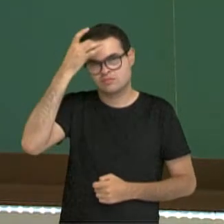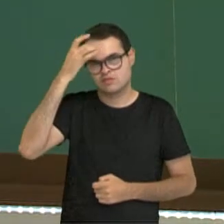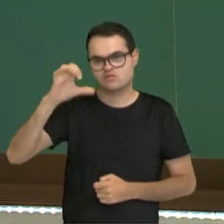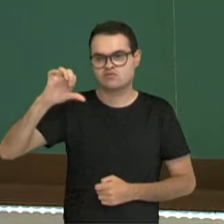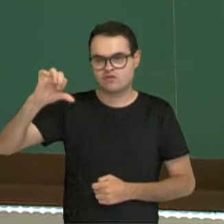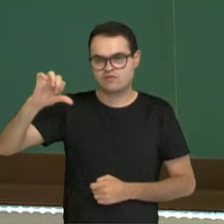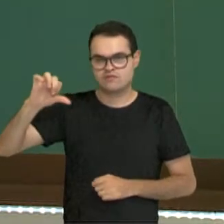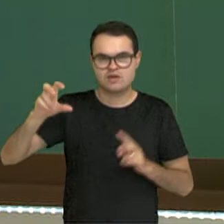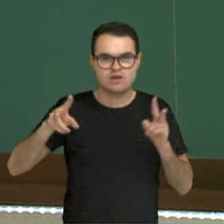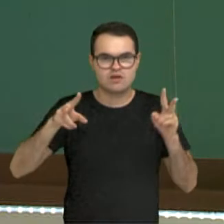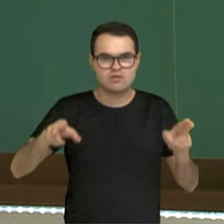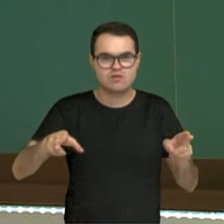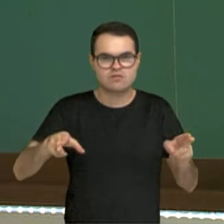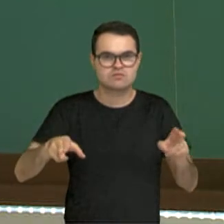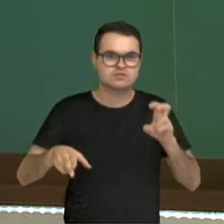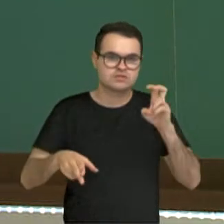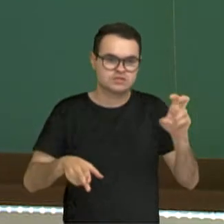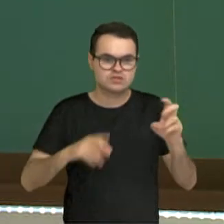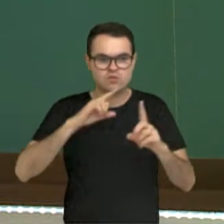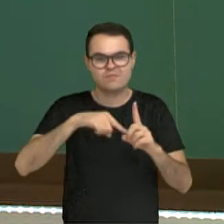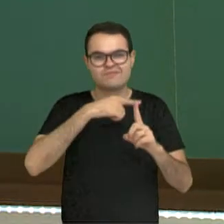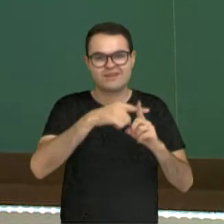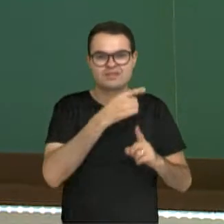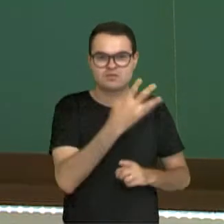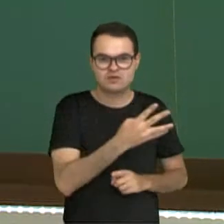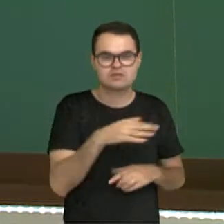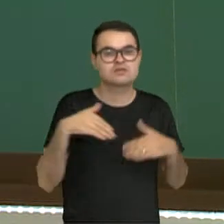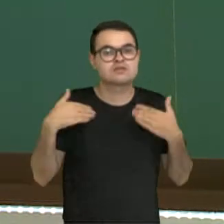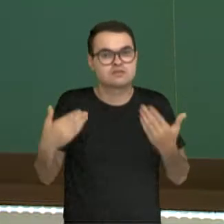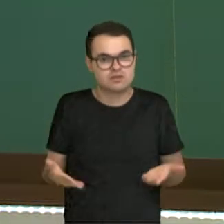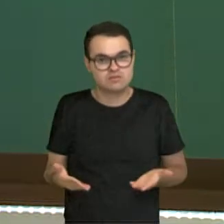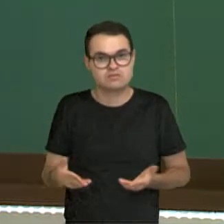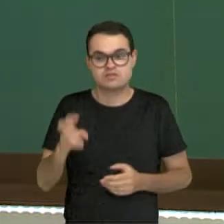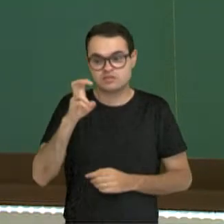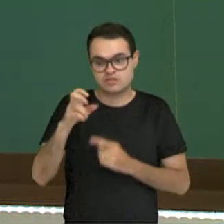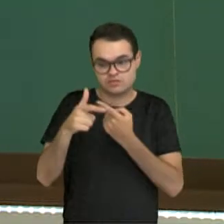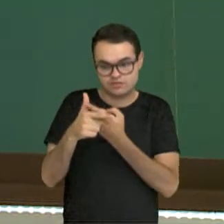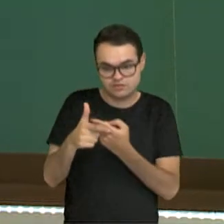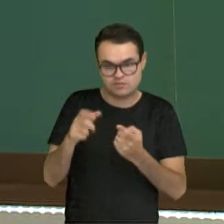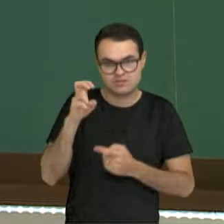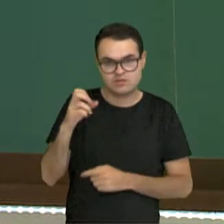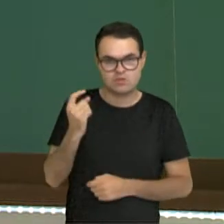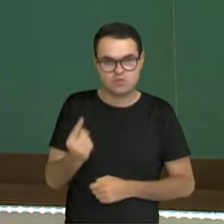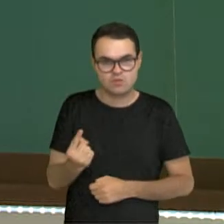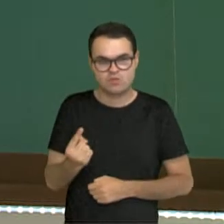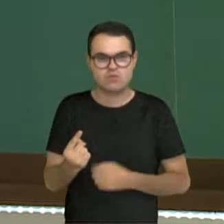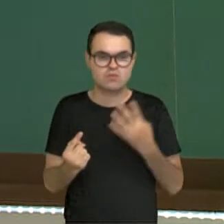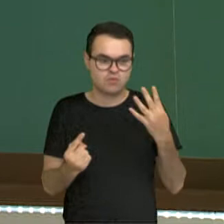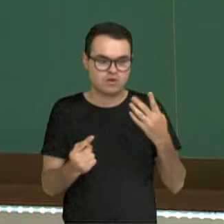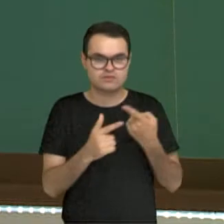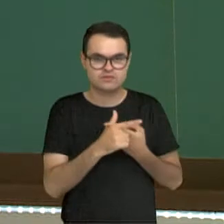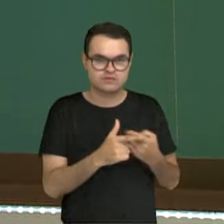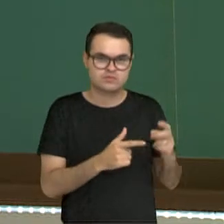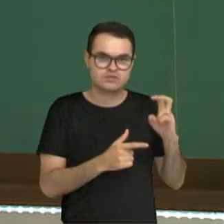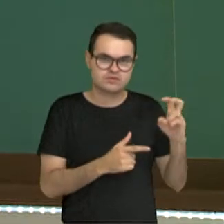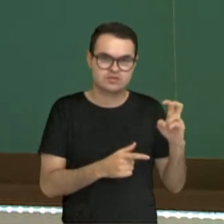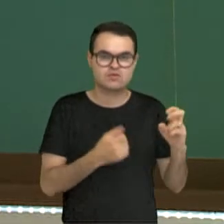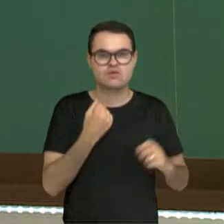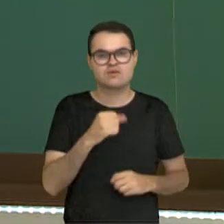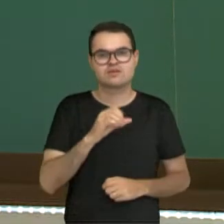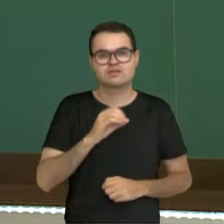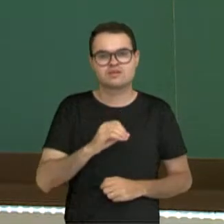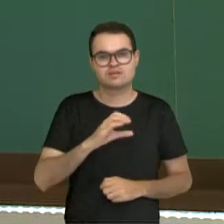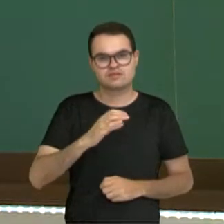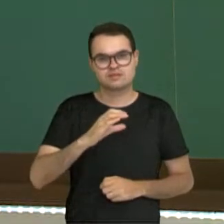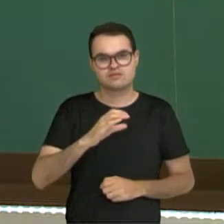9 não é a mesma coisa que fosse 5 mais 4? Então, o que eu vou ter? 5 dividido por 5, 1. 4 dividido por 5, 80 centavos. Então, eu